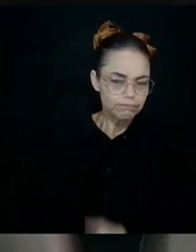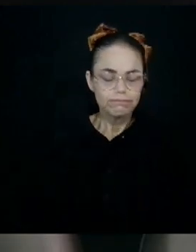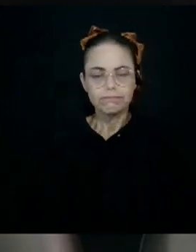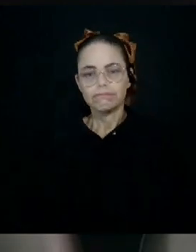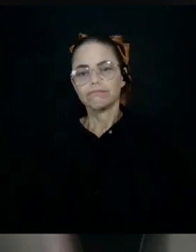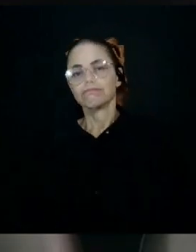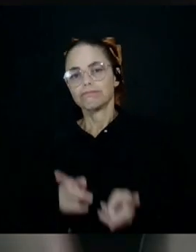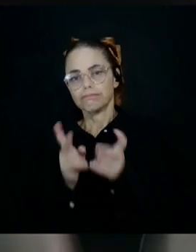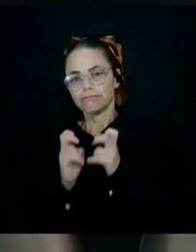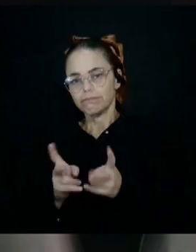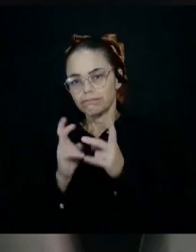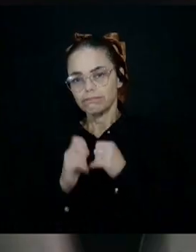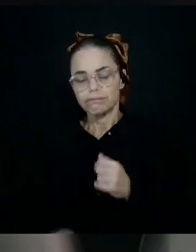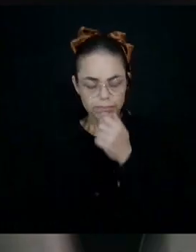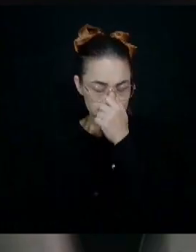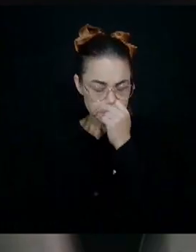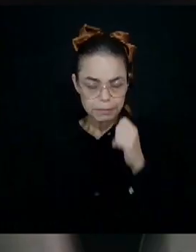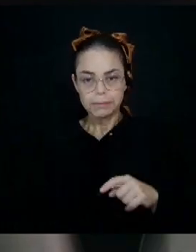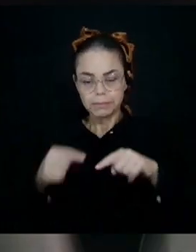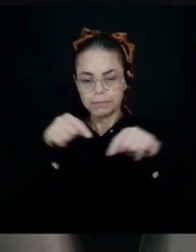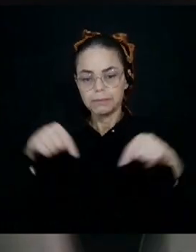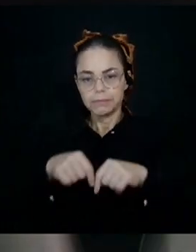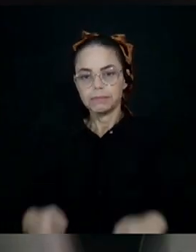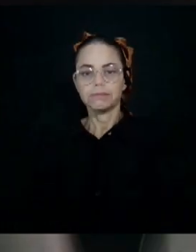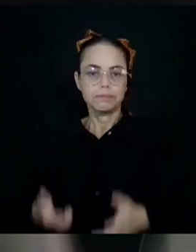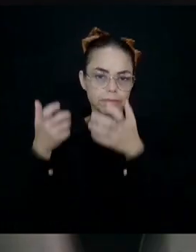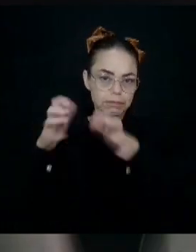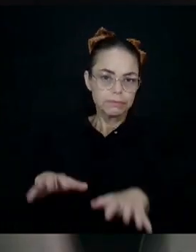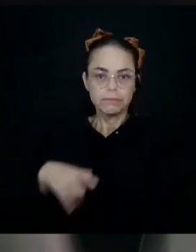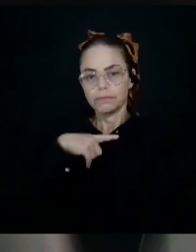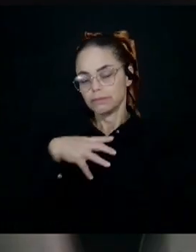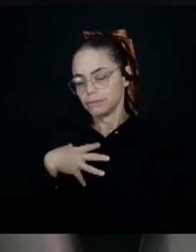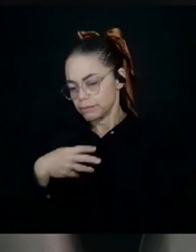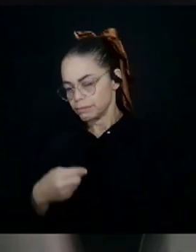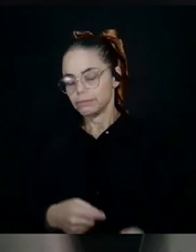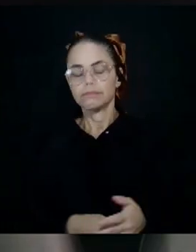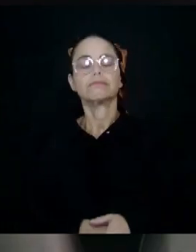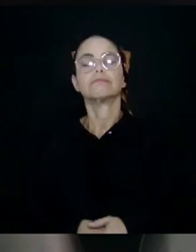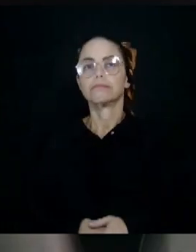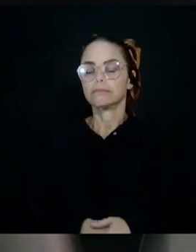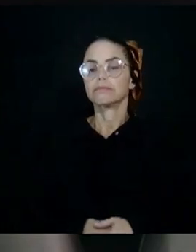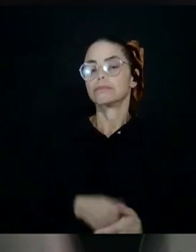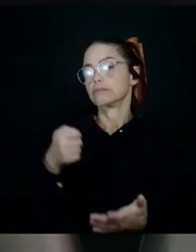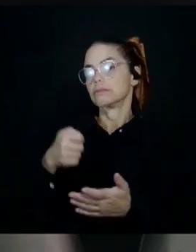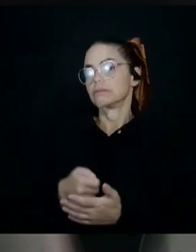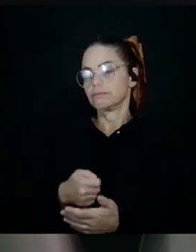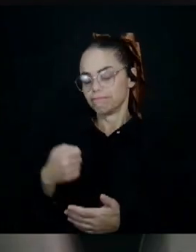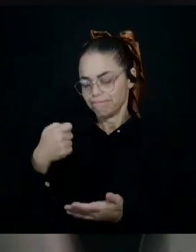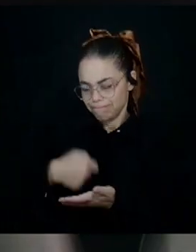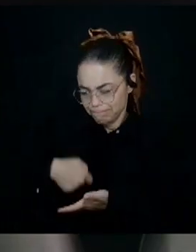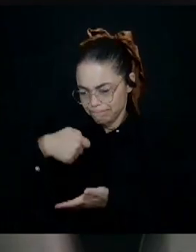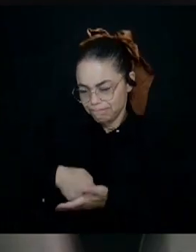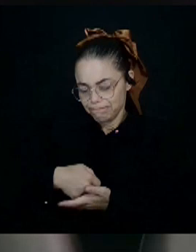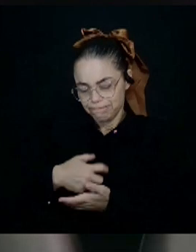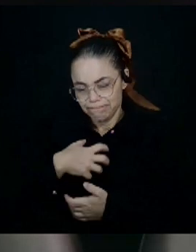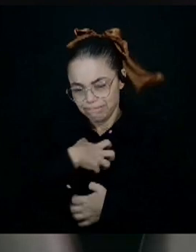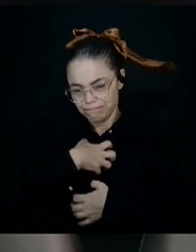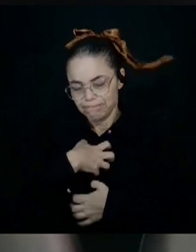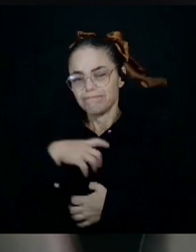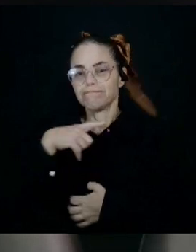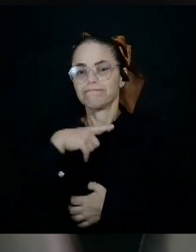né, no consultório: eu não quero ter filhos, mas a cobrança externa é que eu tenha